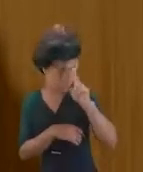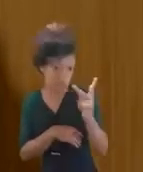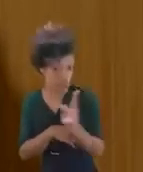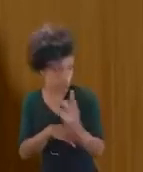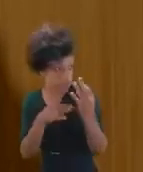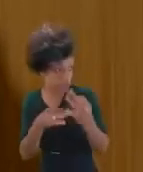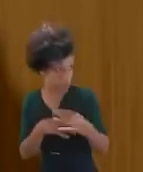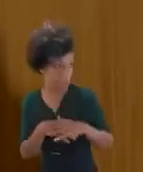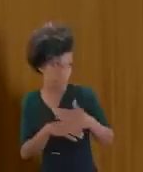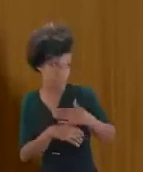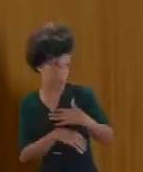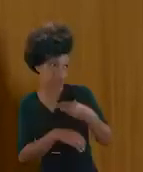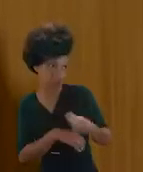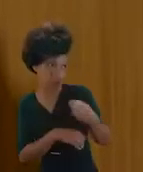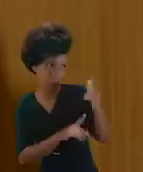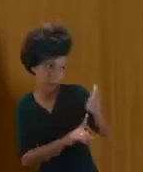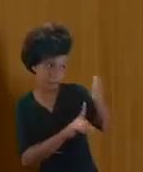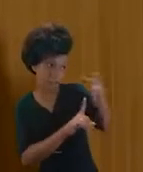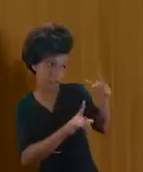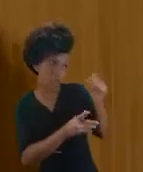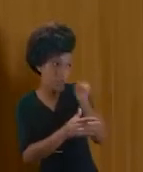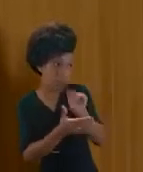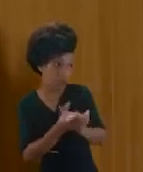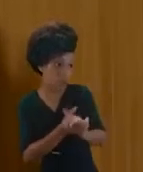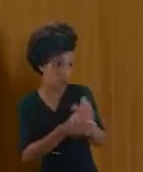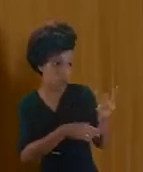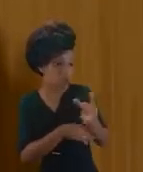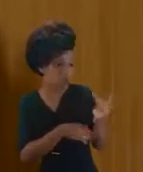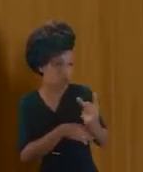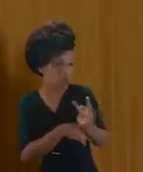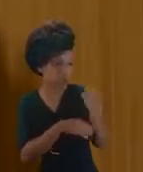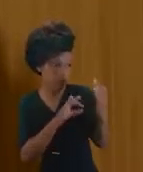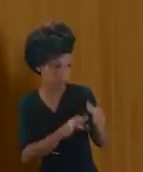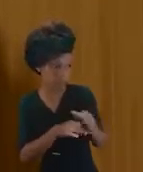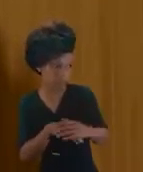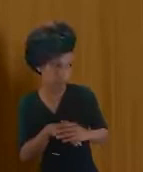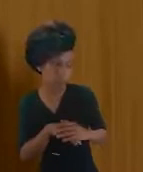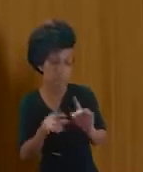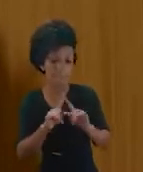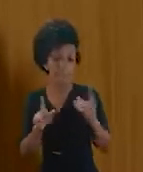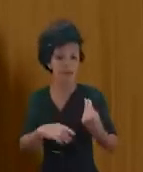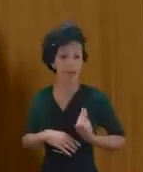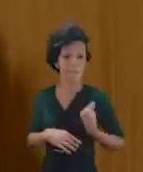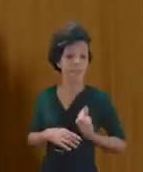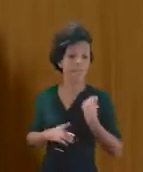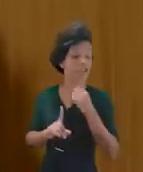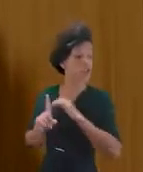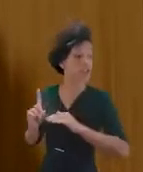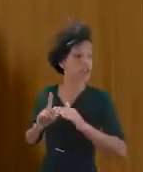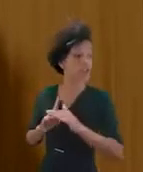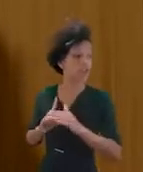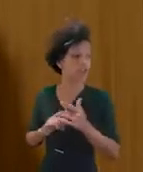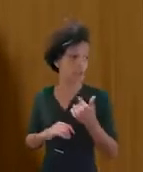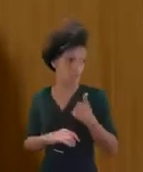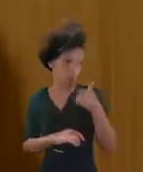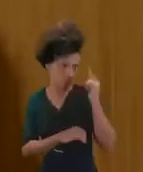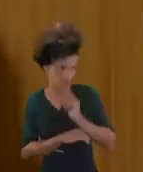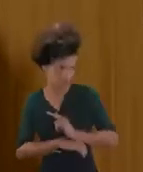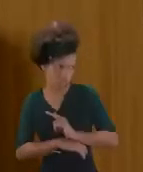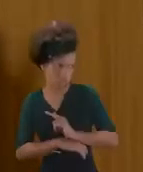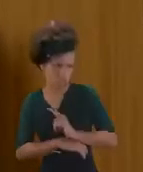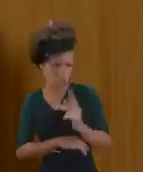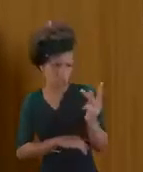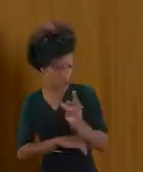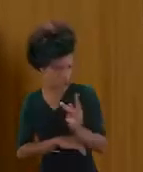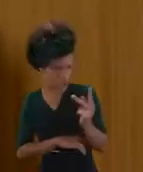lembra de novo meu filho mata sua esposa os dois são servos agora para viver em sociedade eu vou